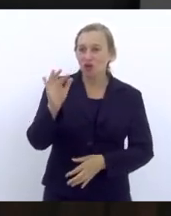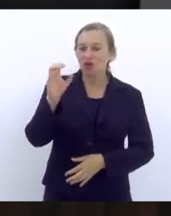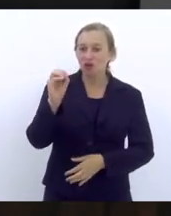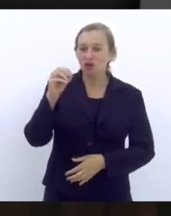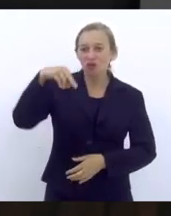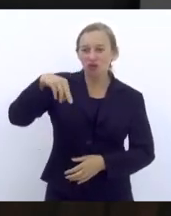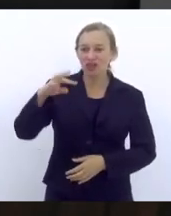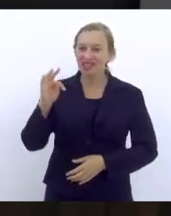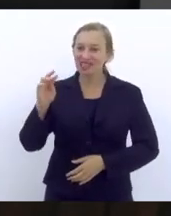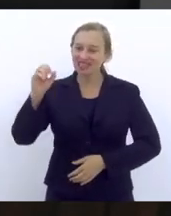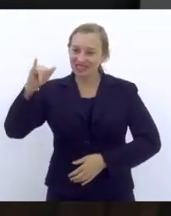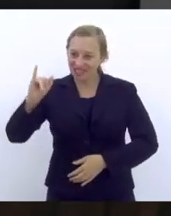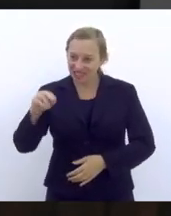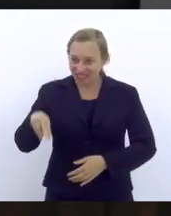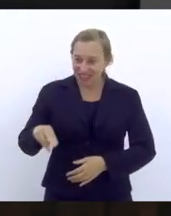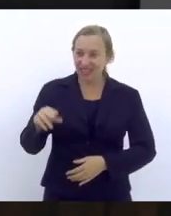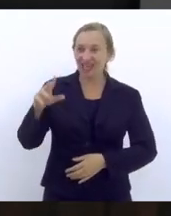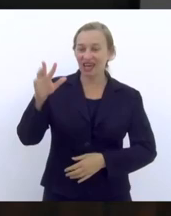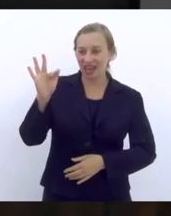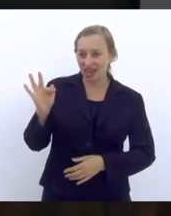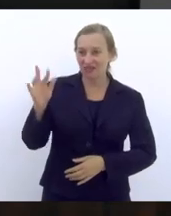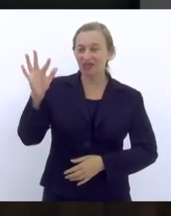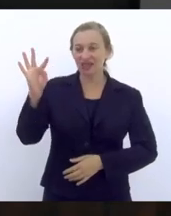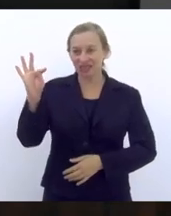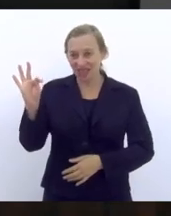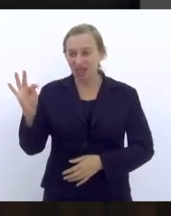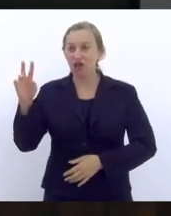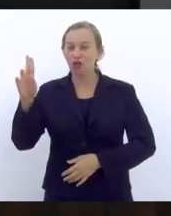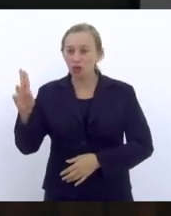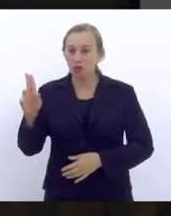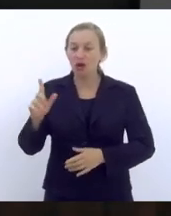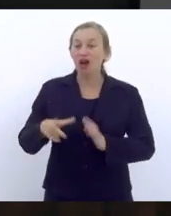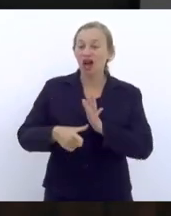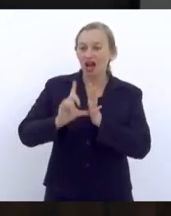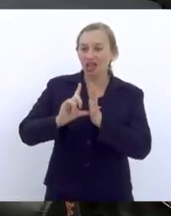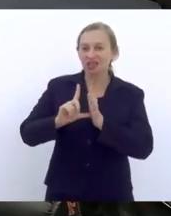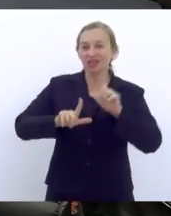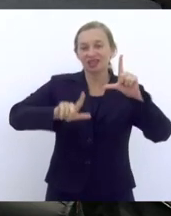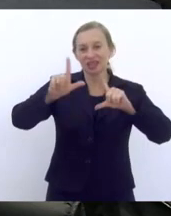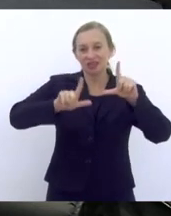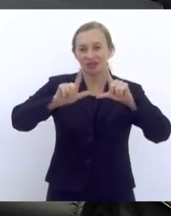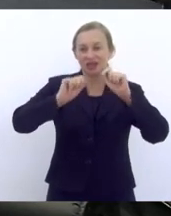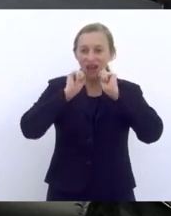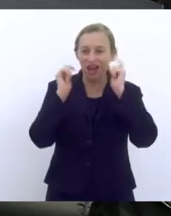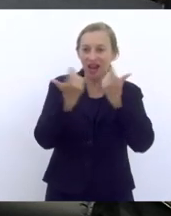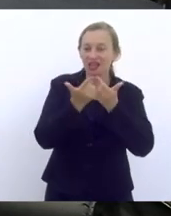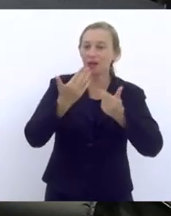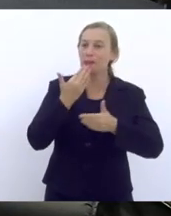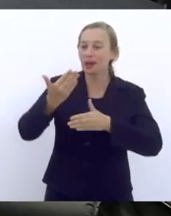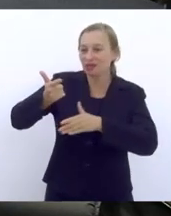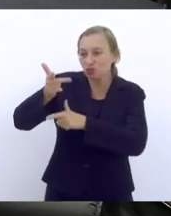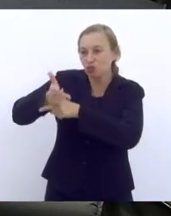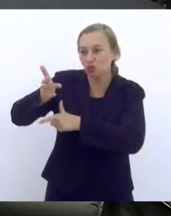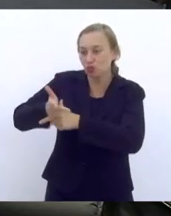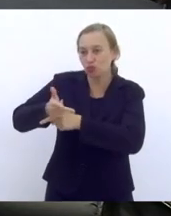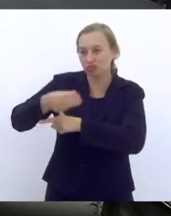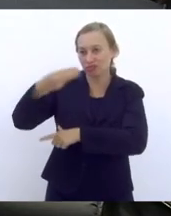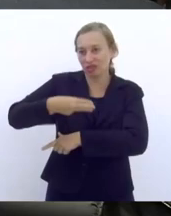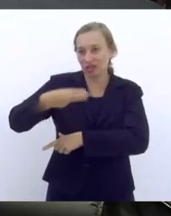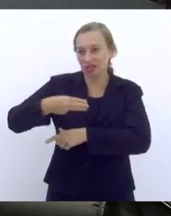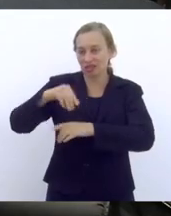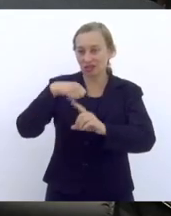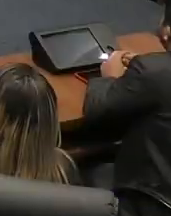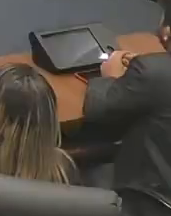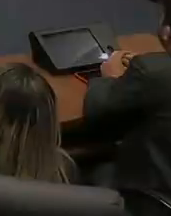como FTU, mas antes peço à TV Alege para exibir o vídeo 3 sobre a trajetória do grupo a ser homenageado.